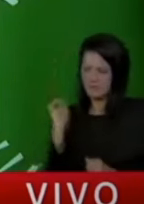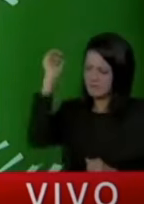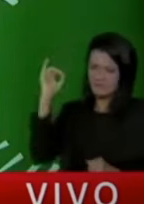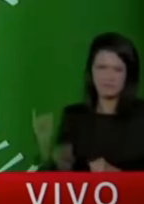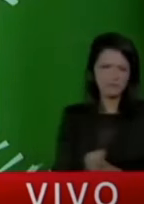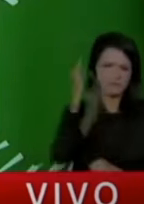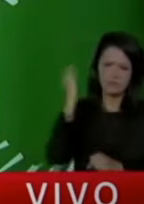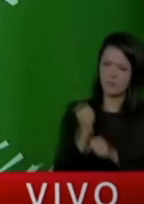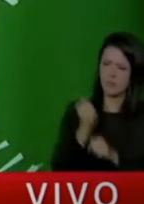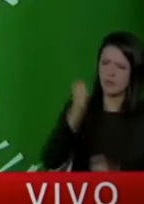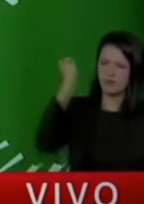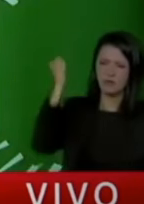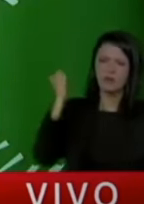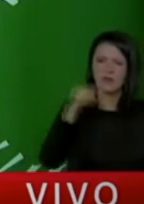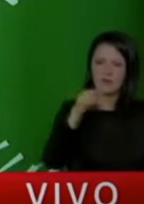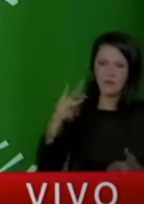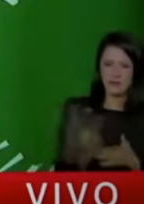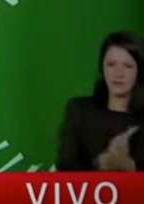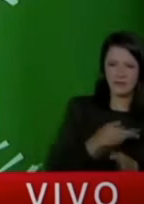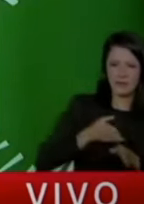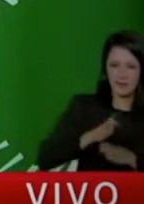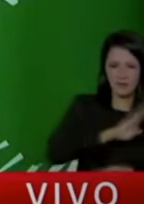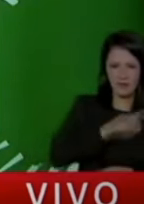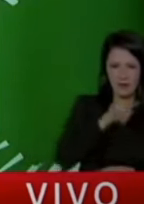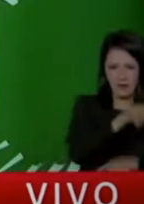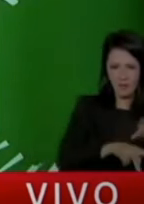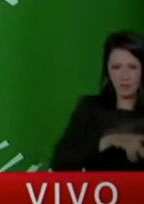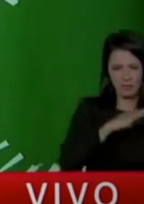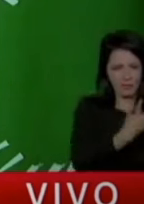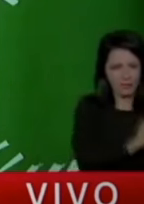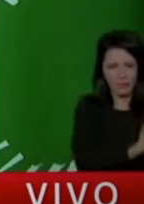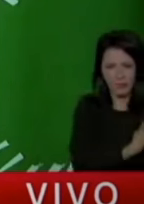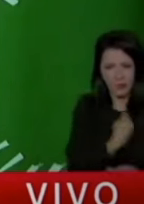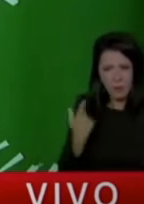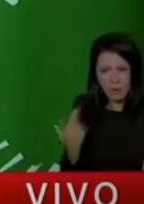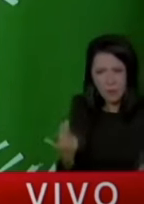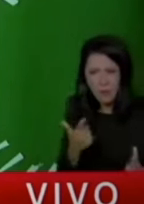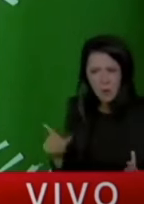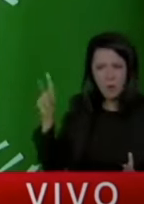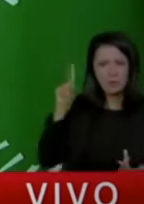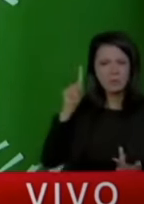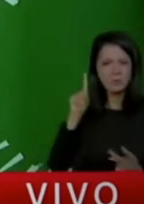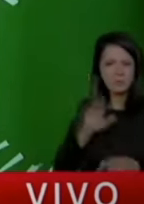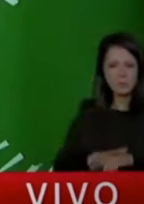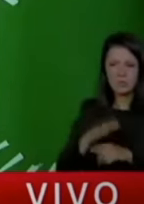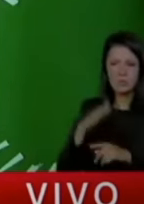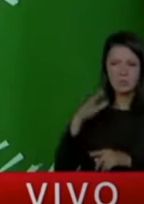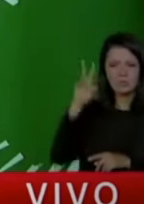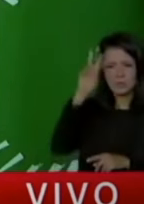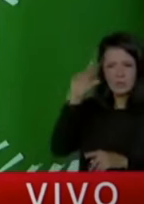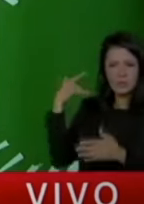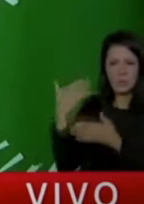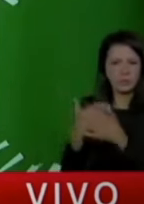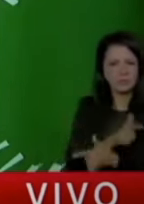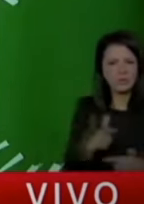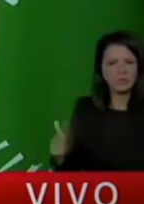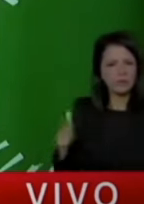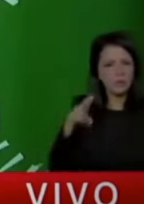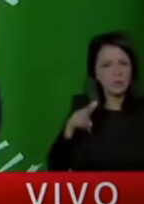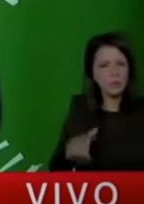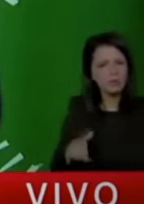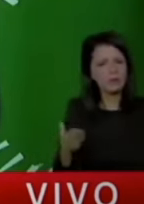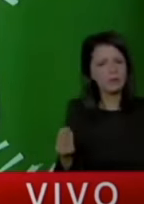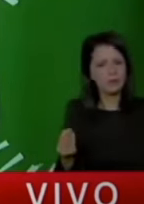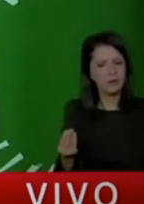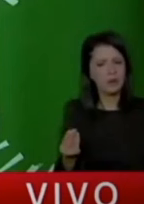gente tentou se colocar como um líder Mundial pregando o fim do combate né O fim da guerra a partir desta fala não